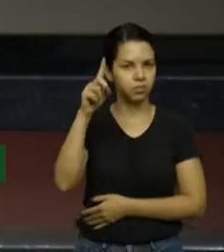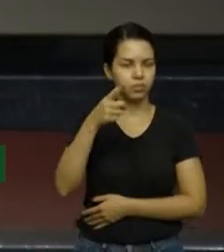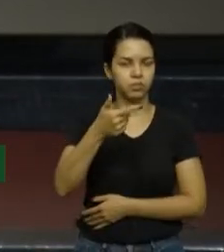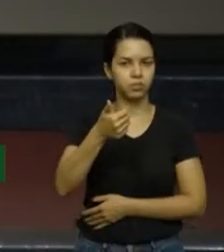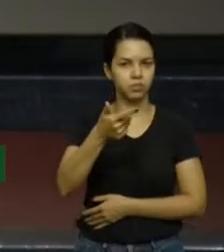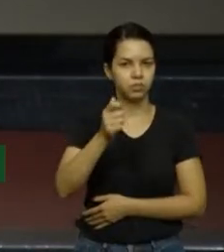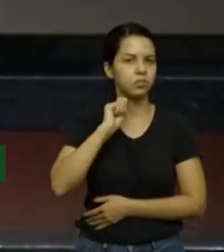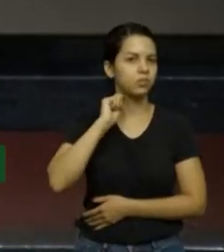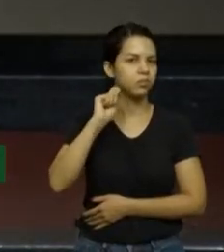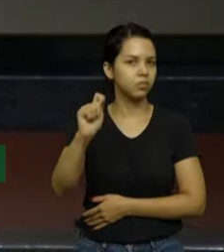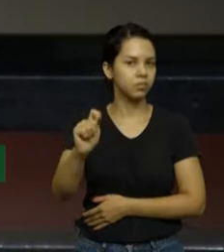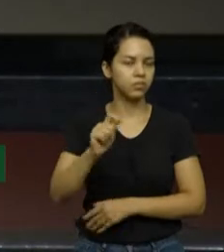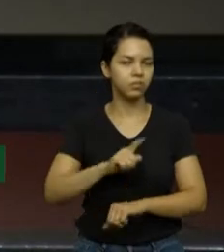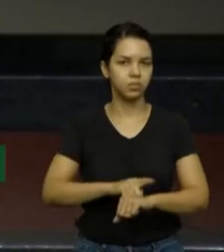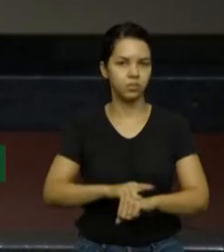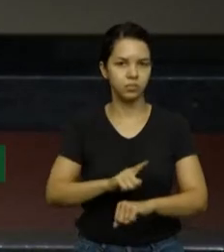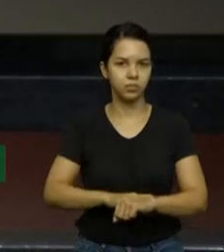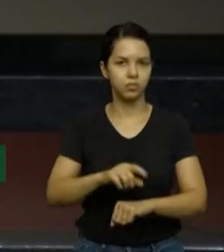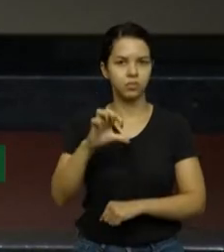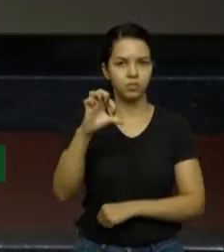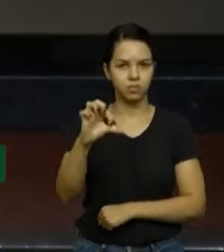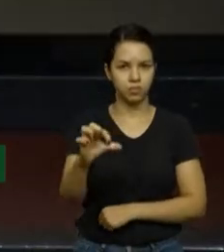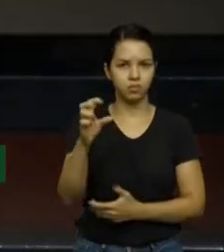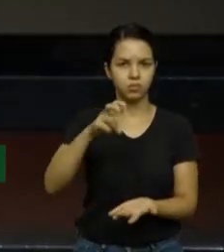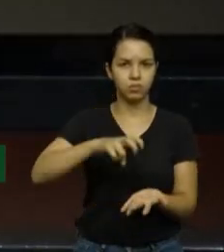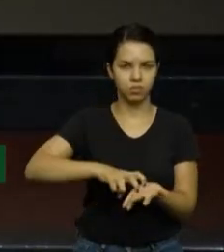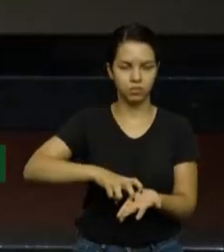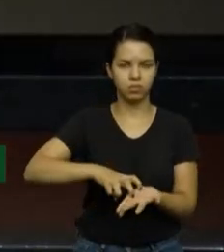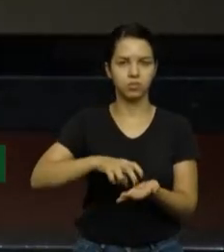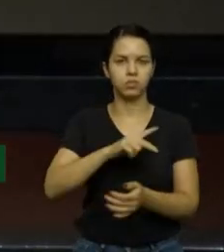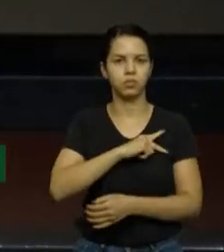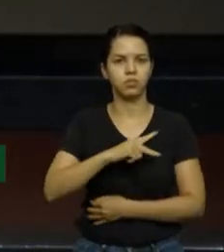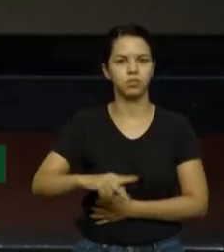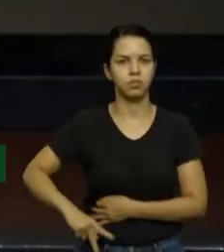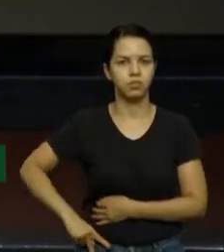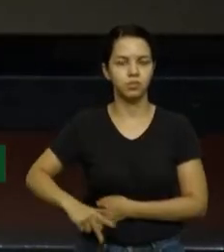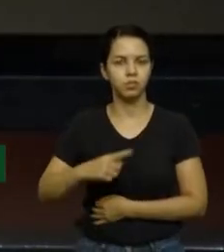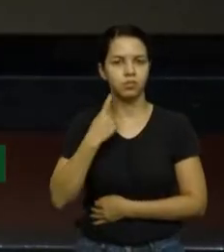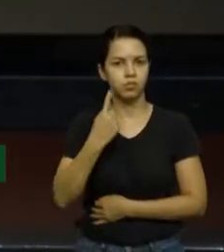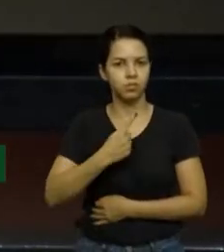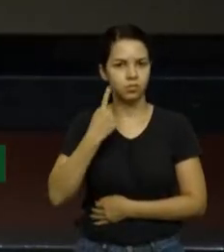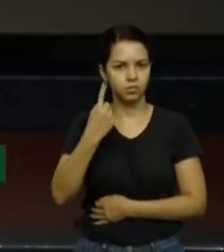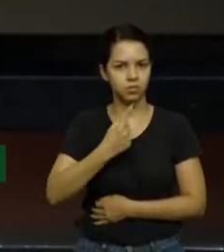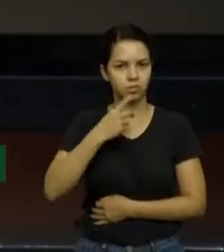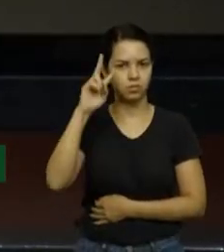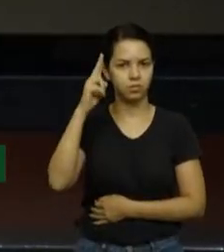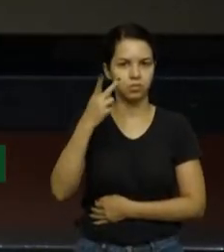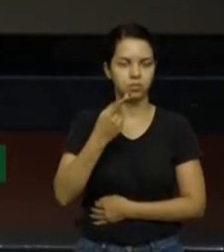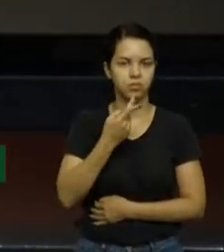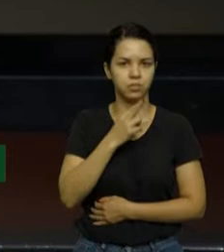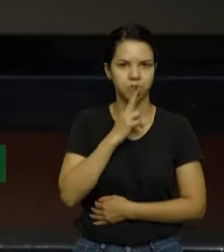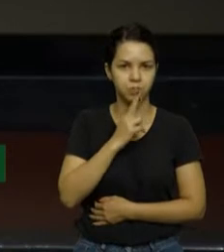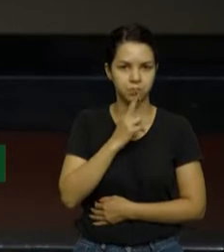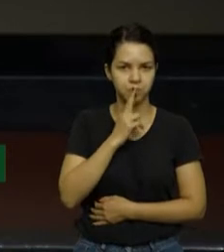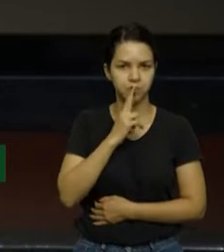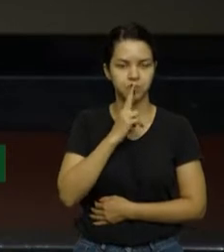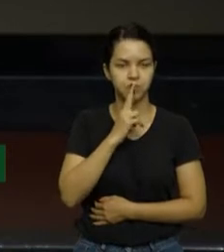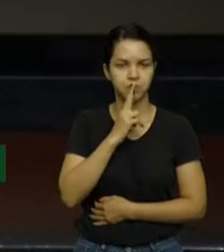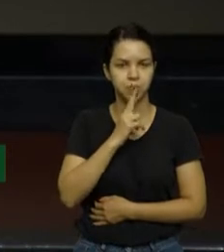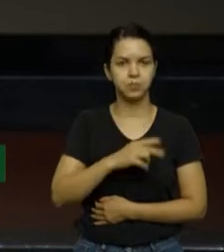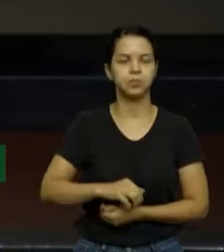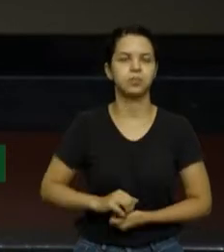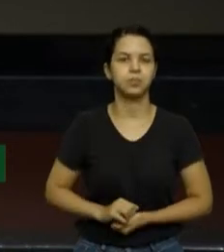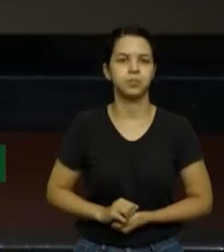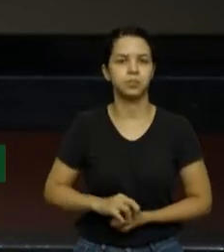às 9 horas da manhã. Presidência do deputado Rodrigo Minotto e secretaria dos deputados Ricardo Alba e ainda dos